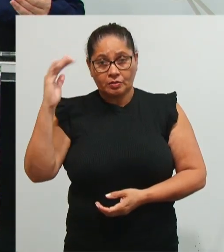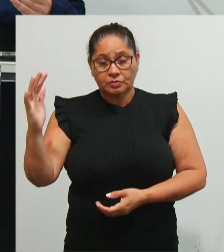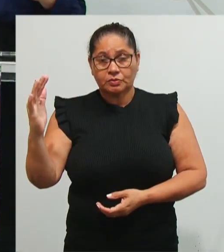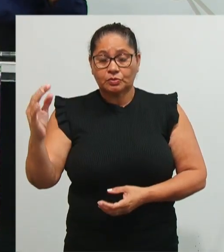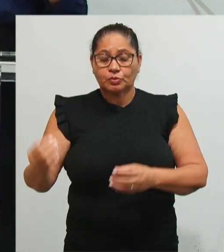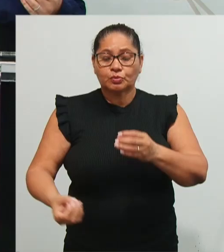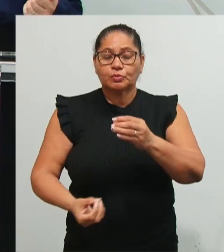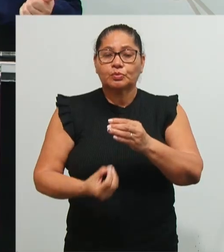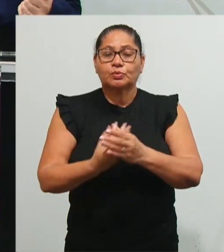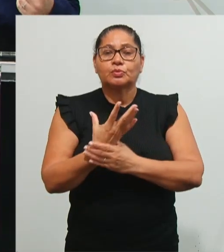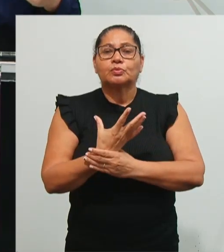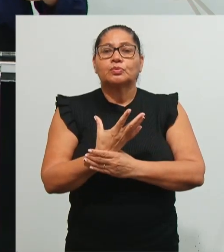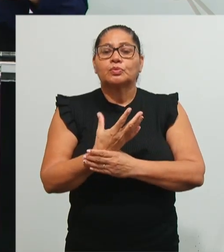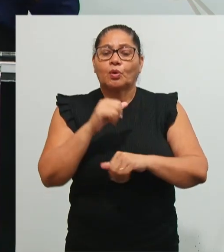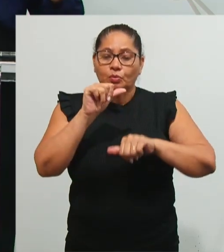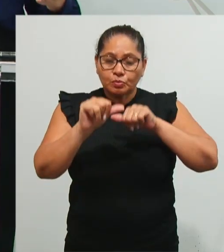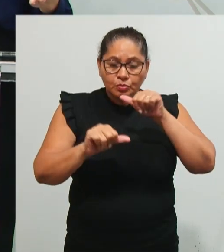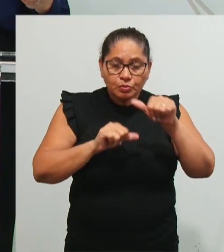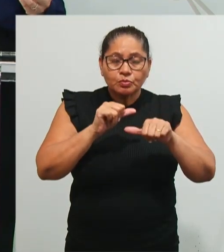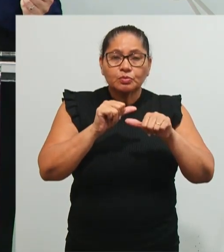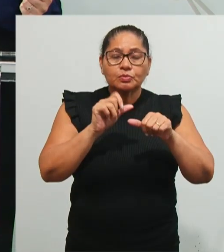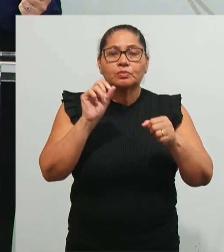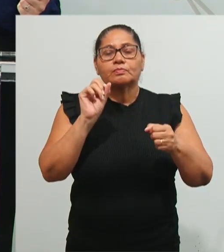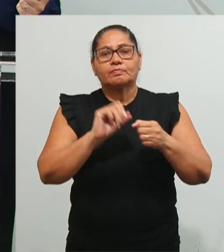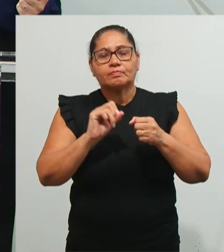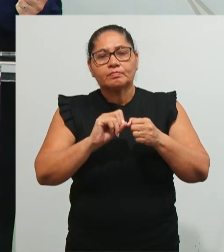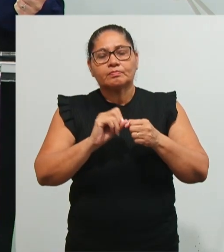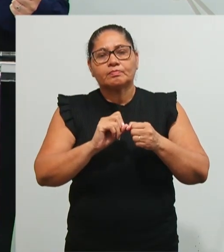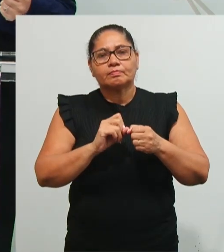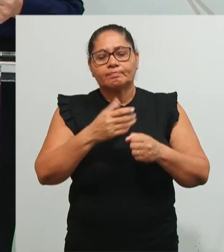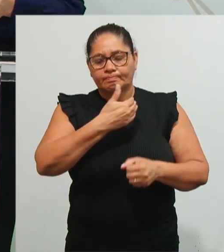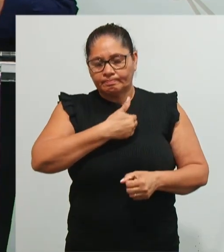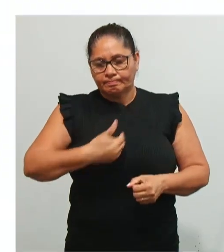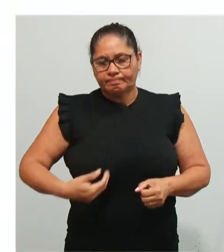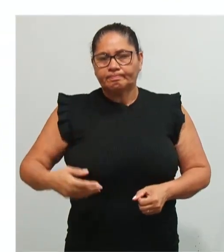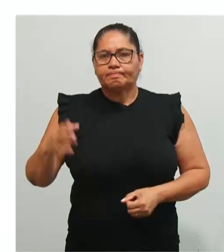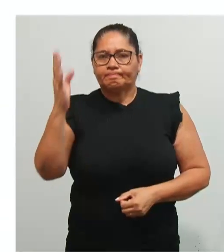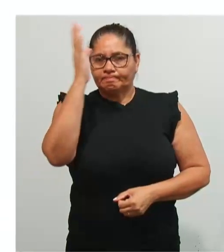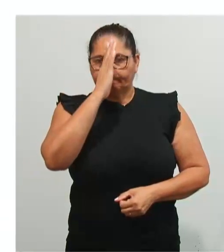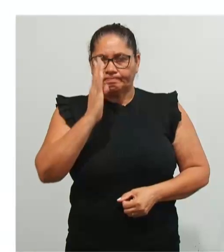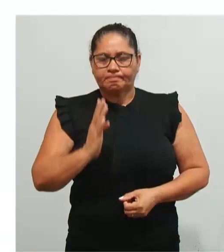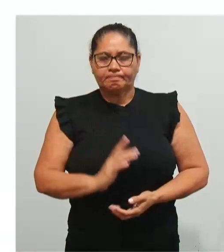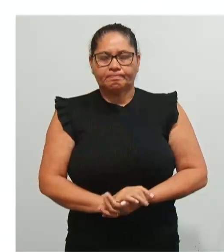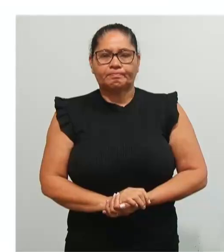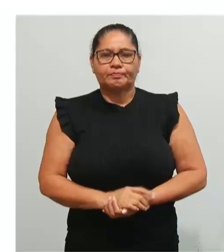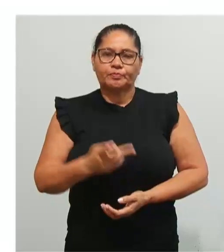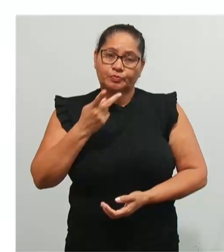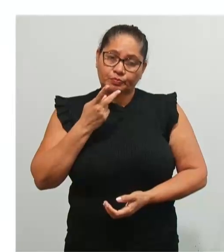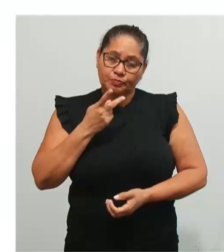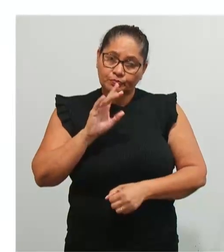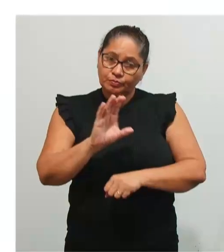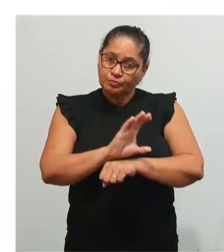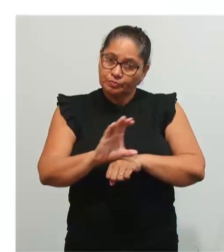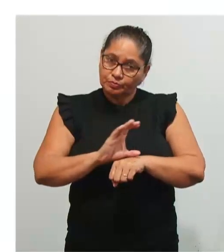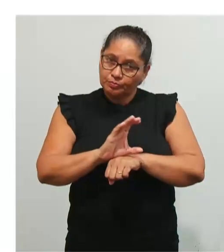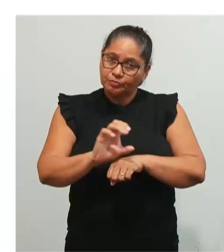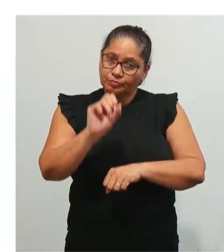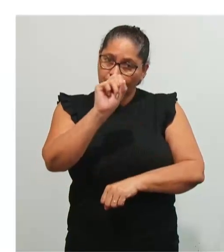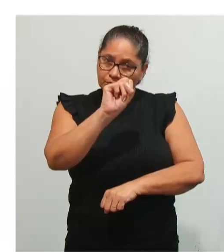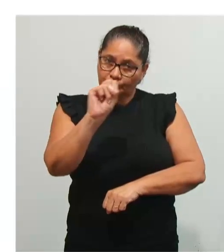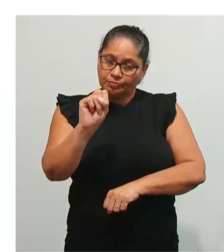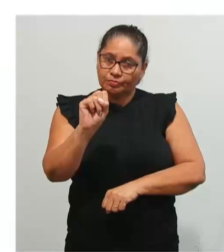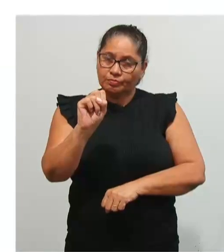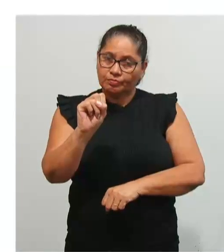surgindo, como isso modificou a forma de fazer gestão pública no Brasil. A gente vê que, falando então da Constituição de 88, ela foi o